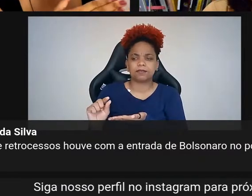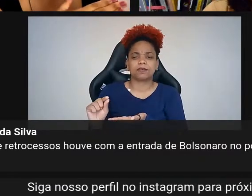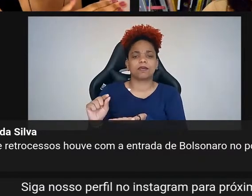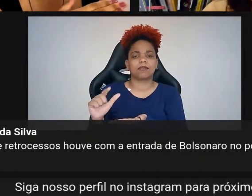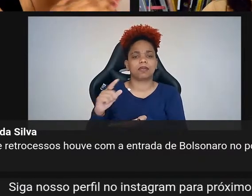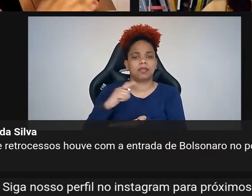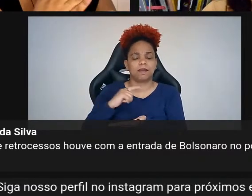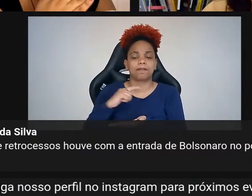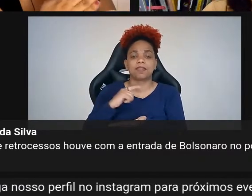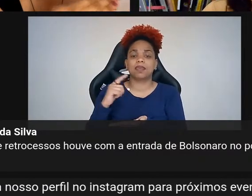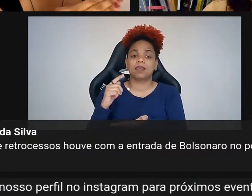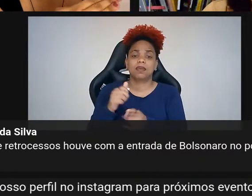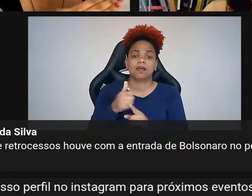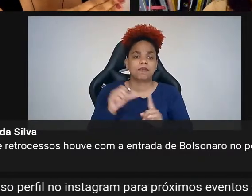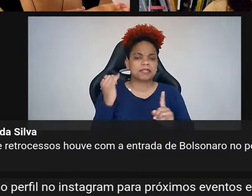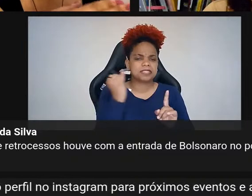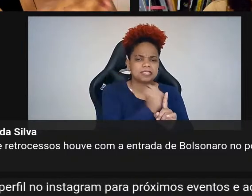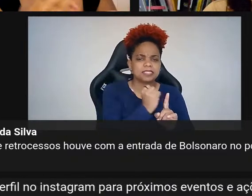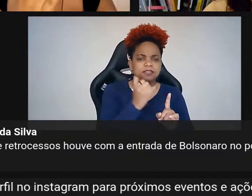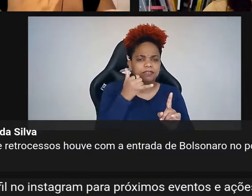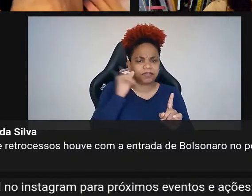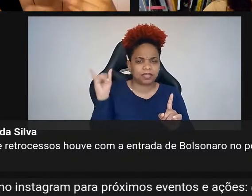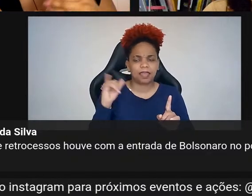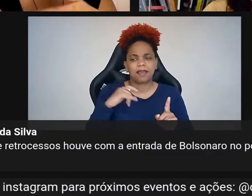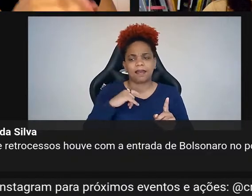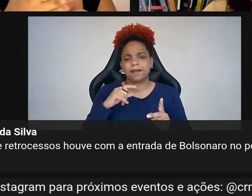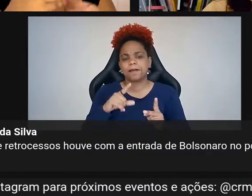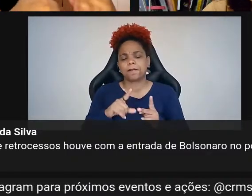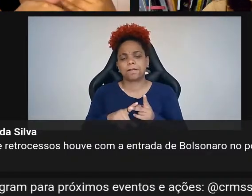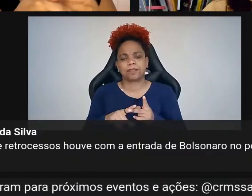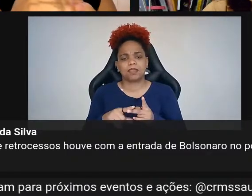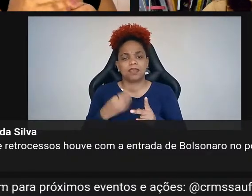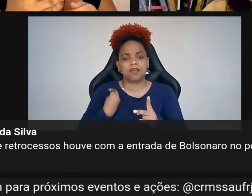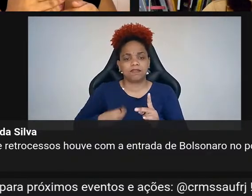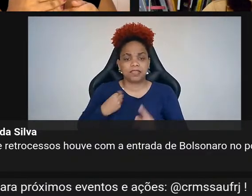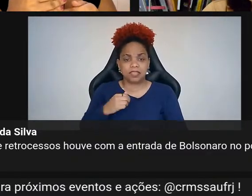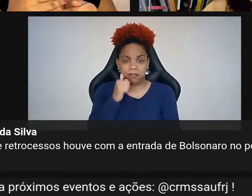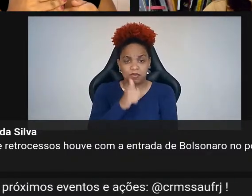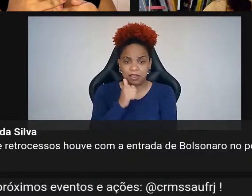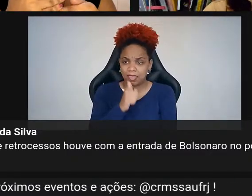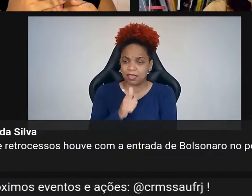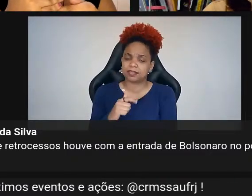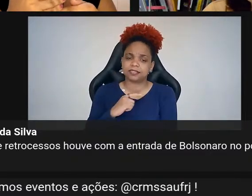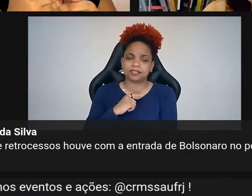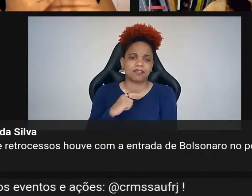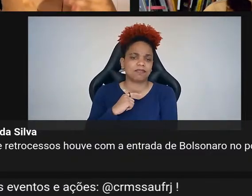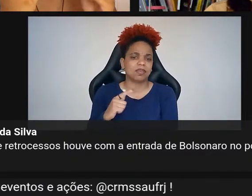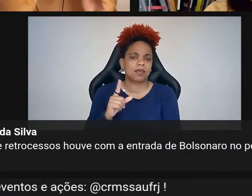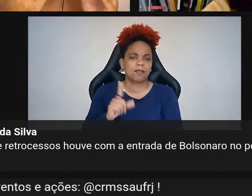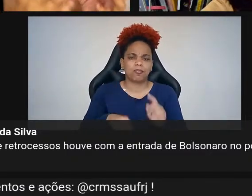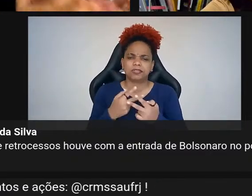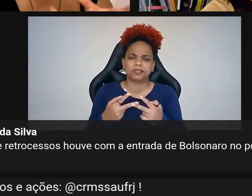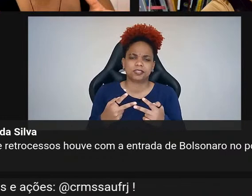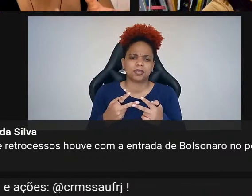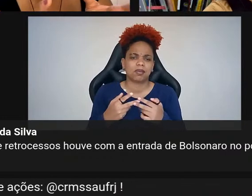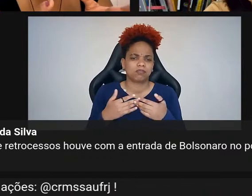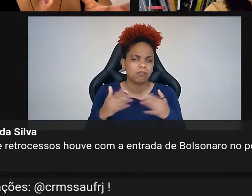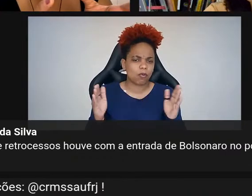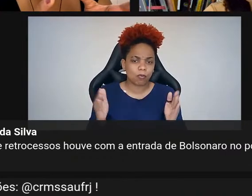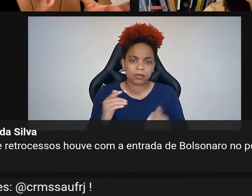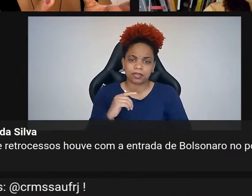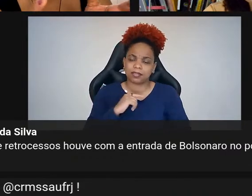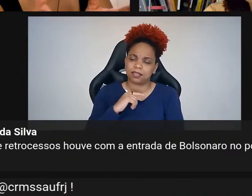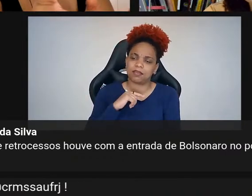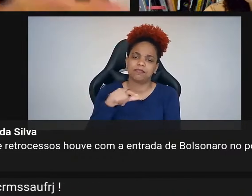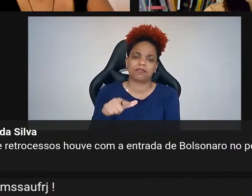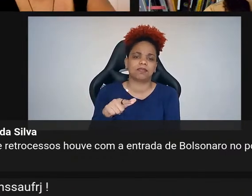aos feminicídios, à vida das mulheres, cada vez mais sucateando as políticas públicas, ou seja, ele retira o